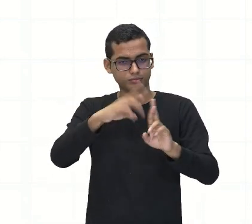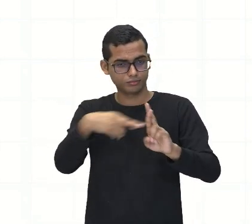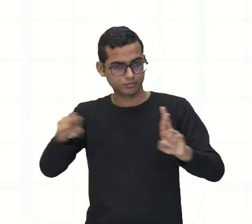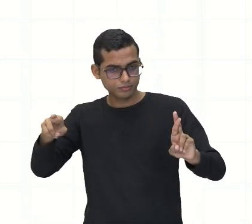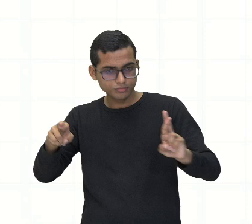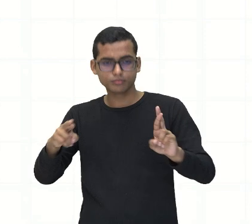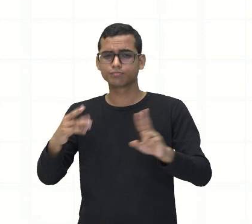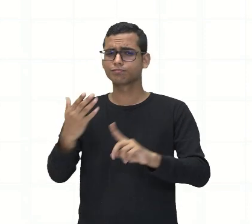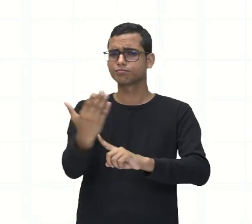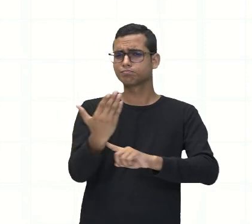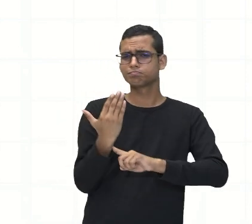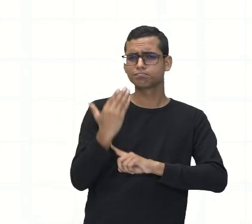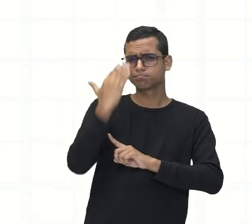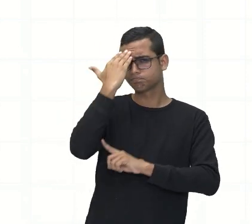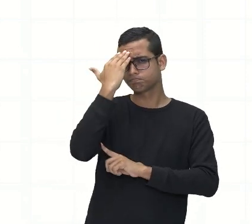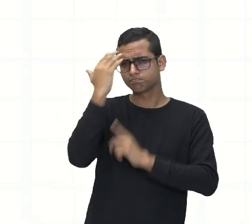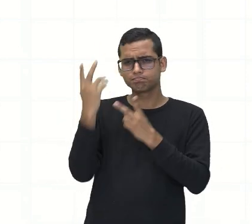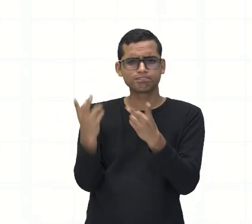a perceber